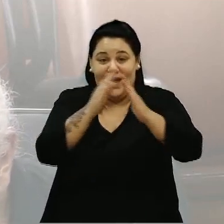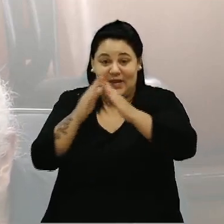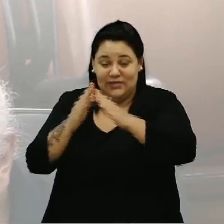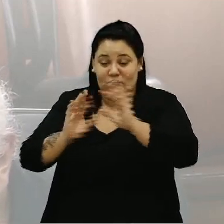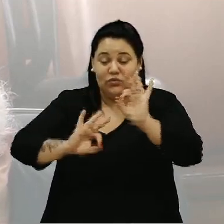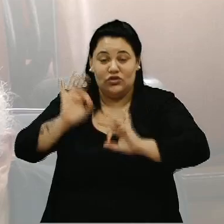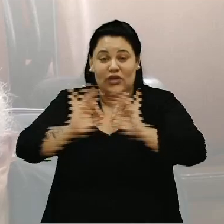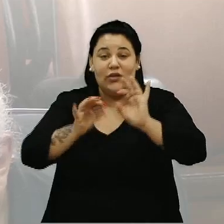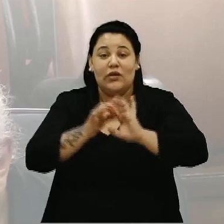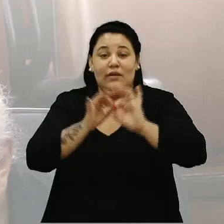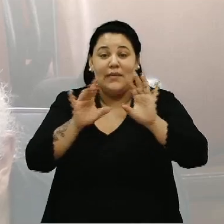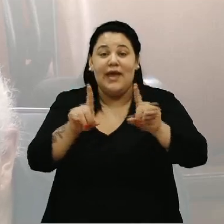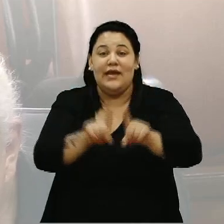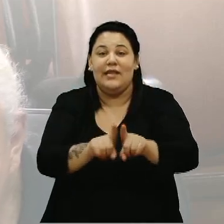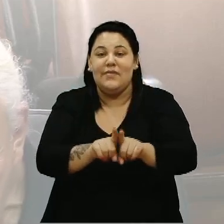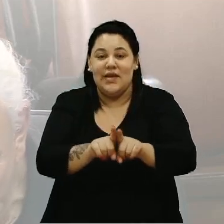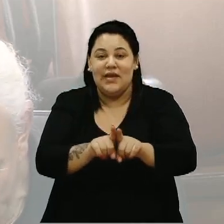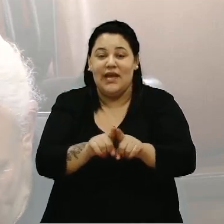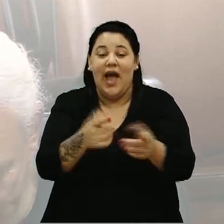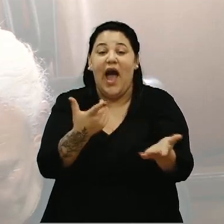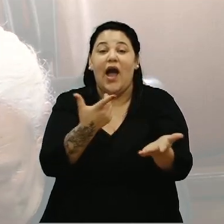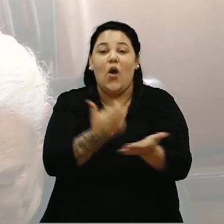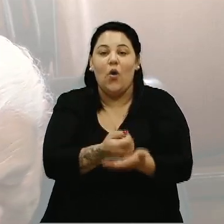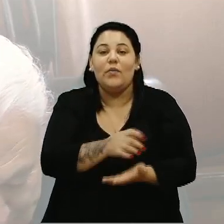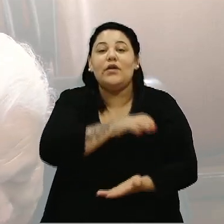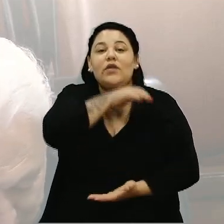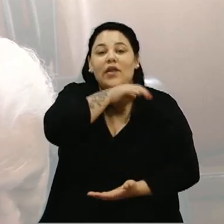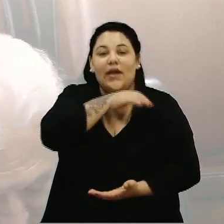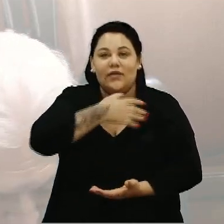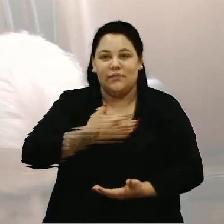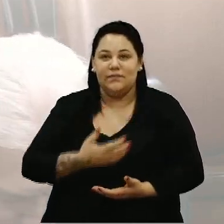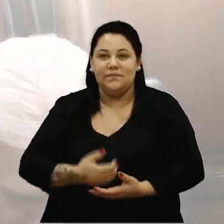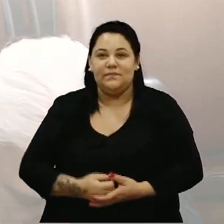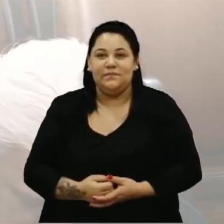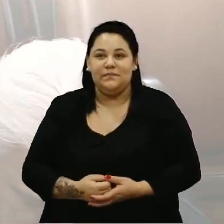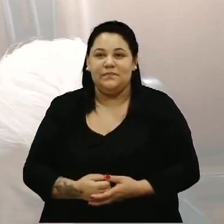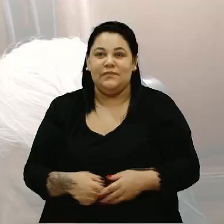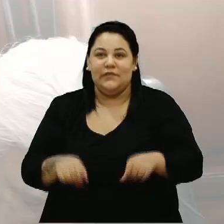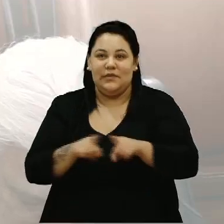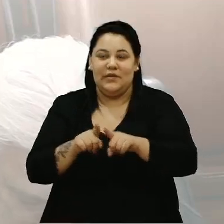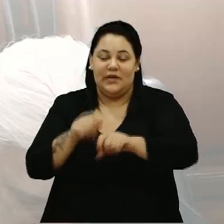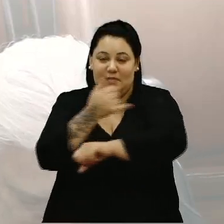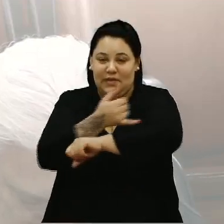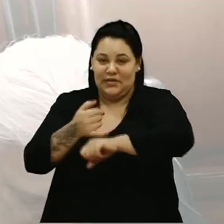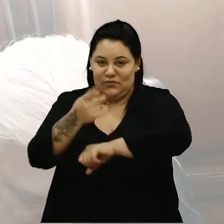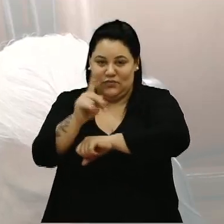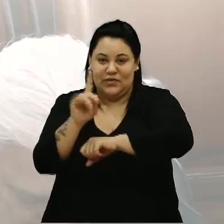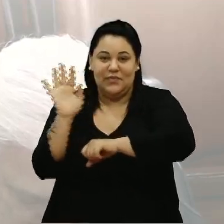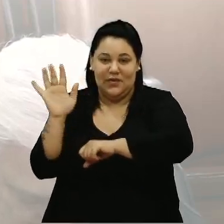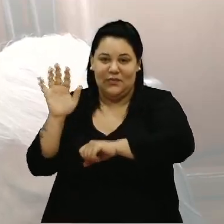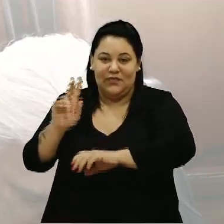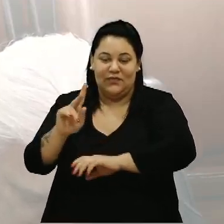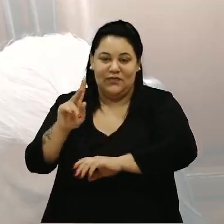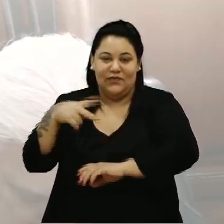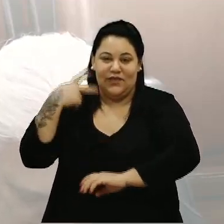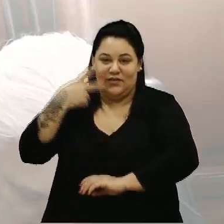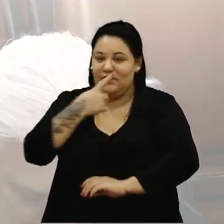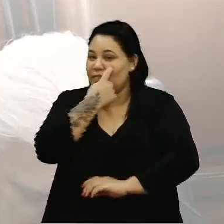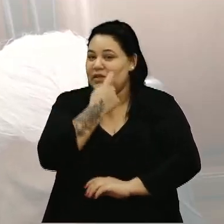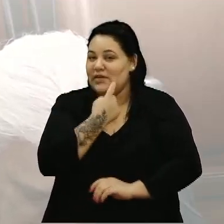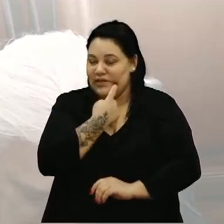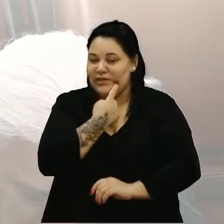autoriza a compra desses terrenos, né, e passa pelas tuas mãos, vereador Wagner Petrini, quando o senhor foi